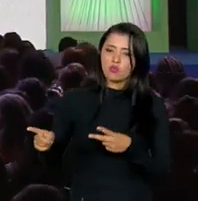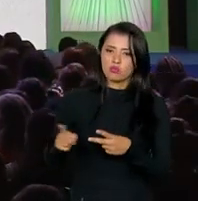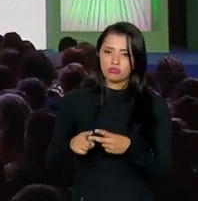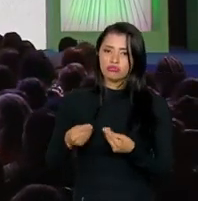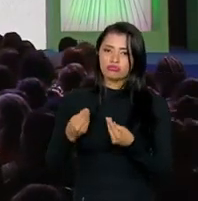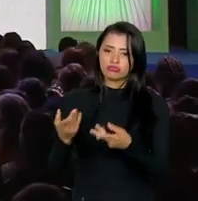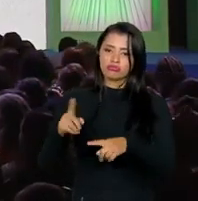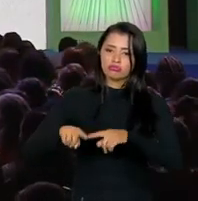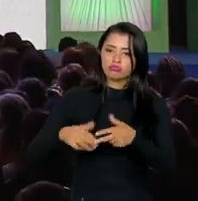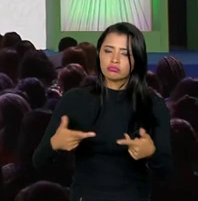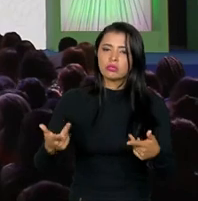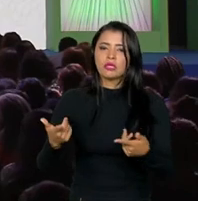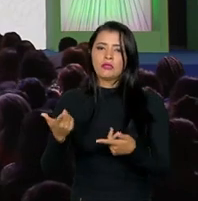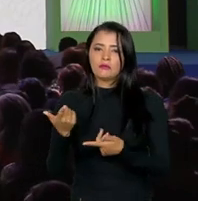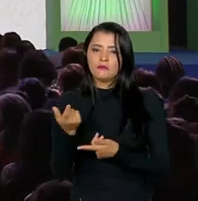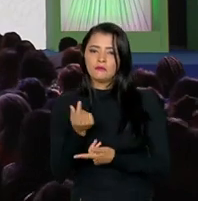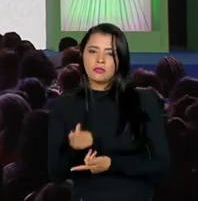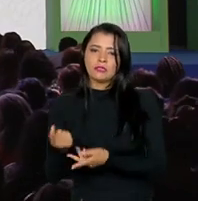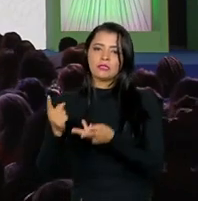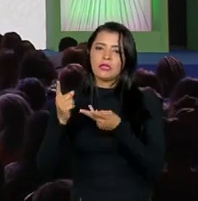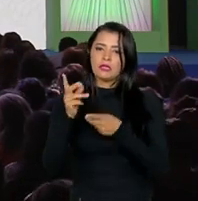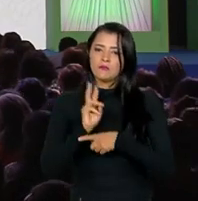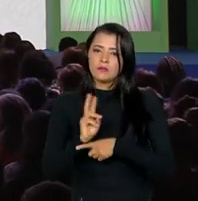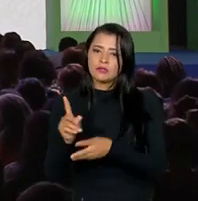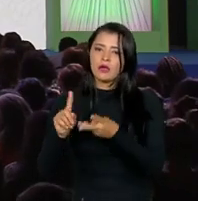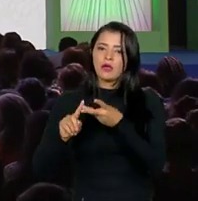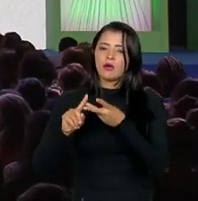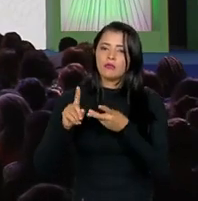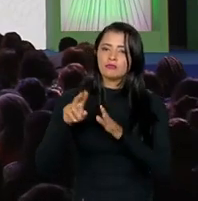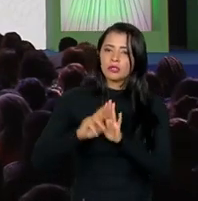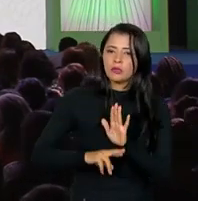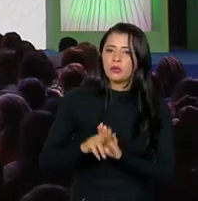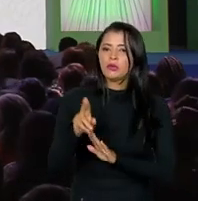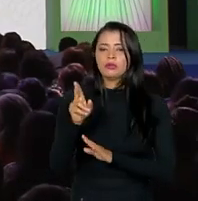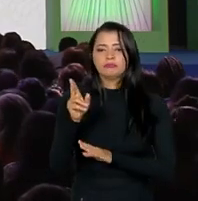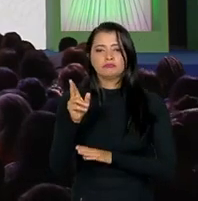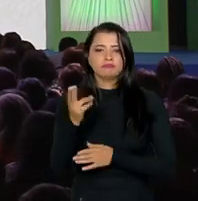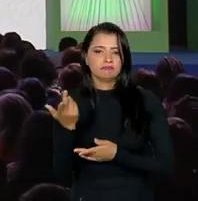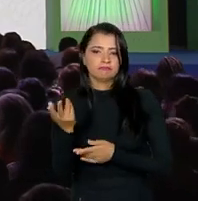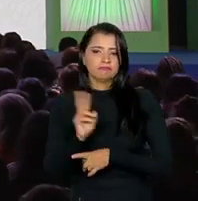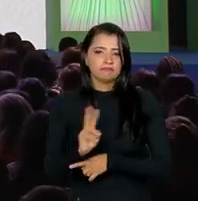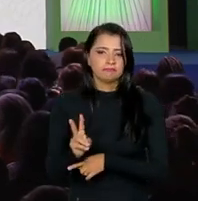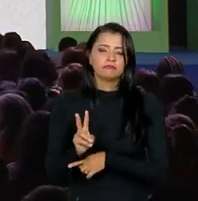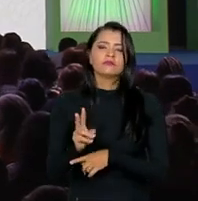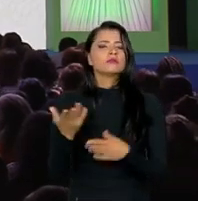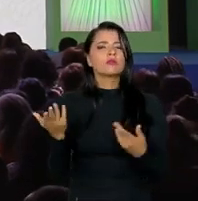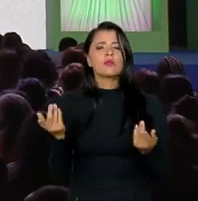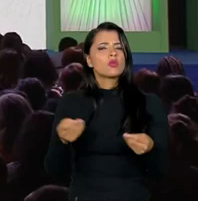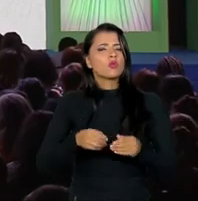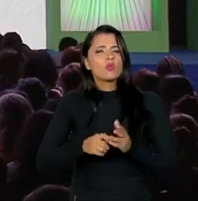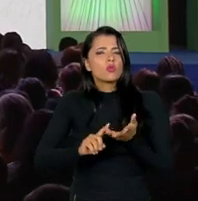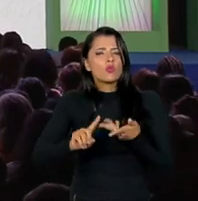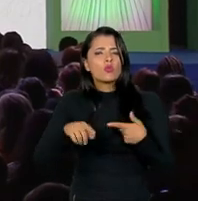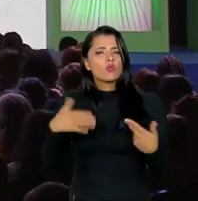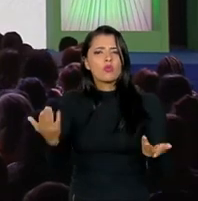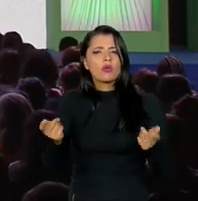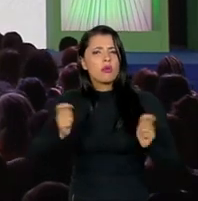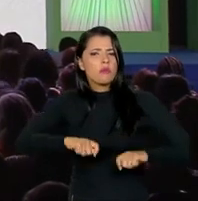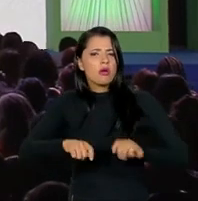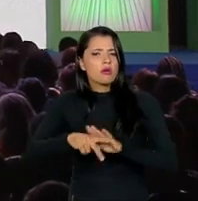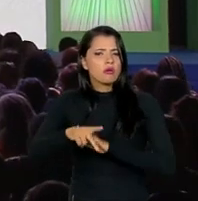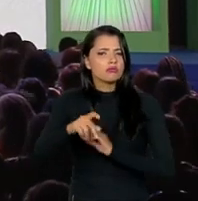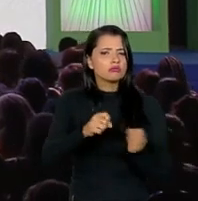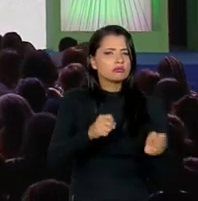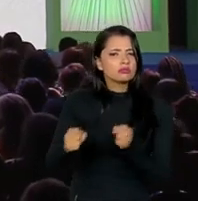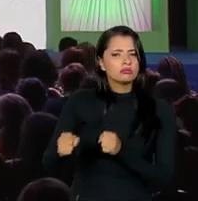instrumentos financeiros, fiscais, regulatórios, administrativos para isso. Mas quais são os potenciais do